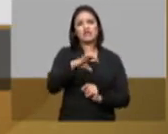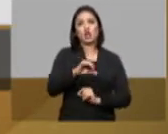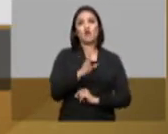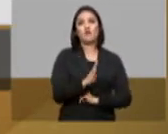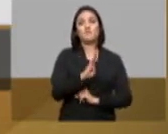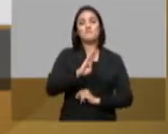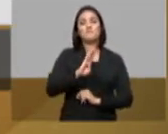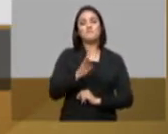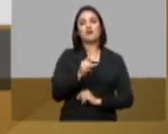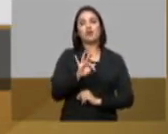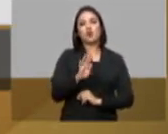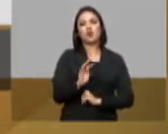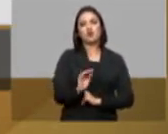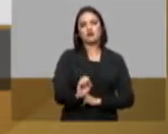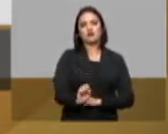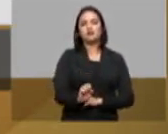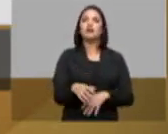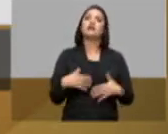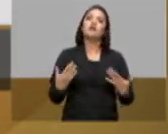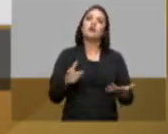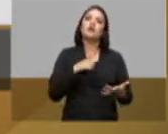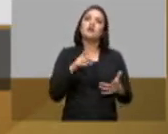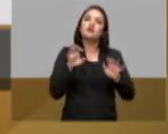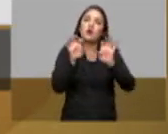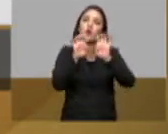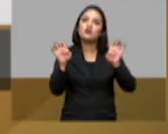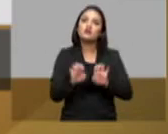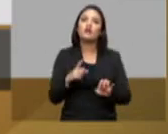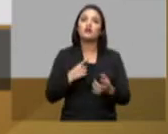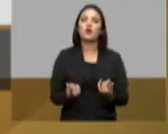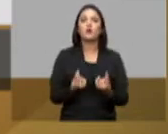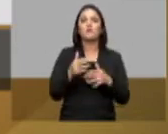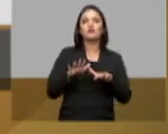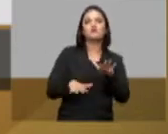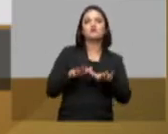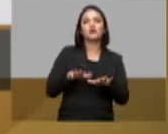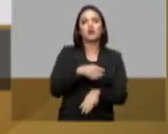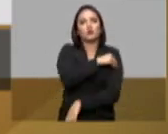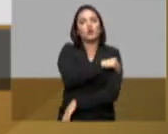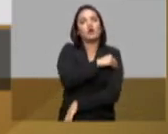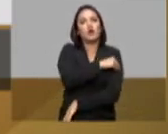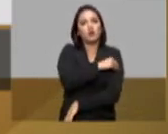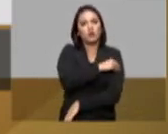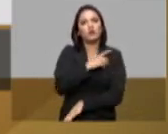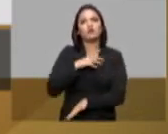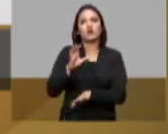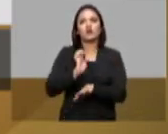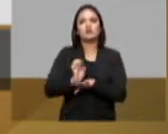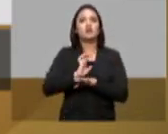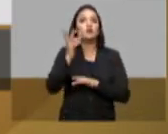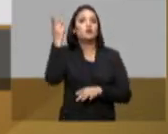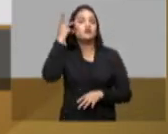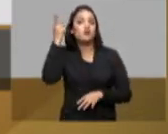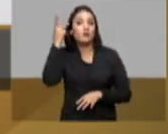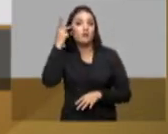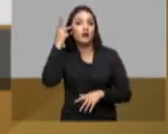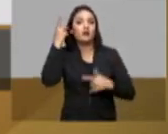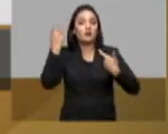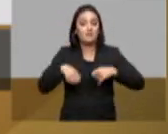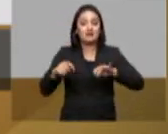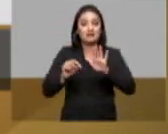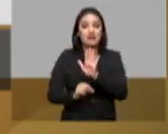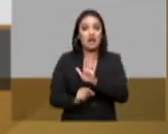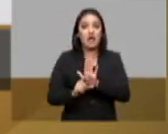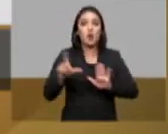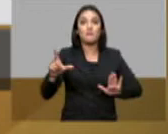bilhões, tomando por base apenas aqui a estrutura que compõe o preço médio do álcool praticado no estado de São Paulo. Seria necessário um aumento,